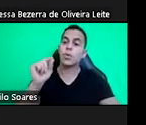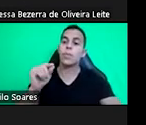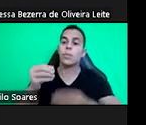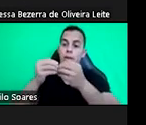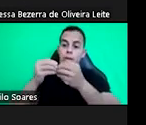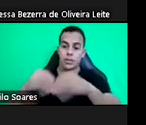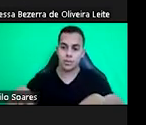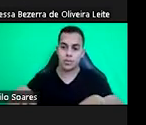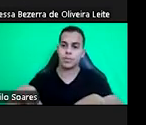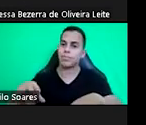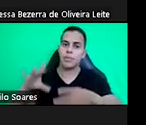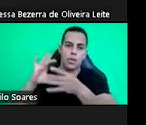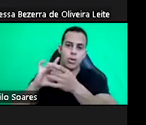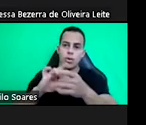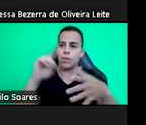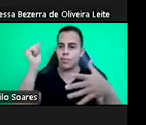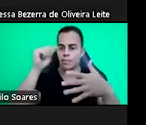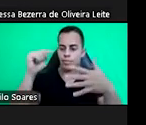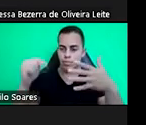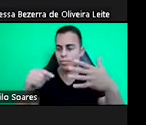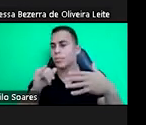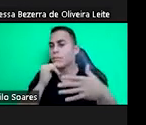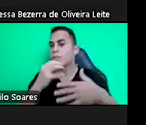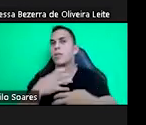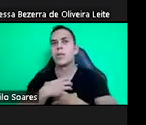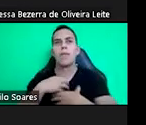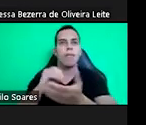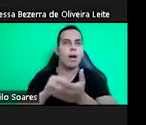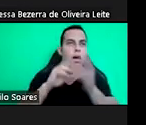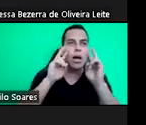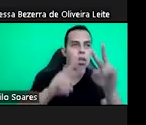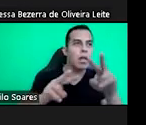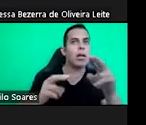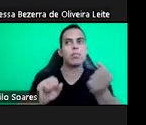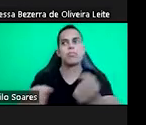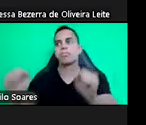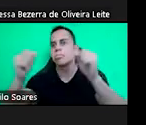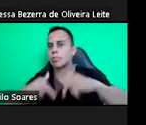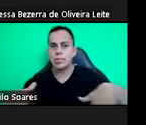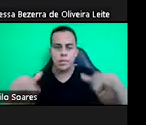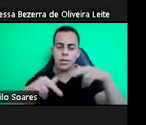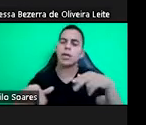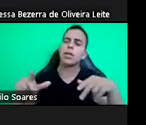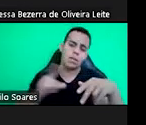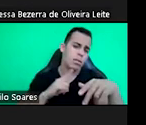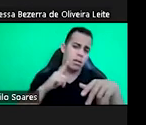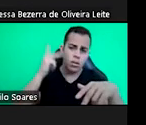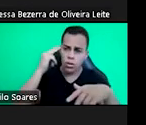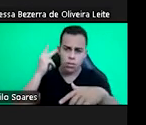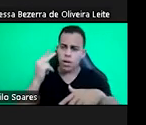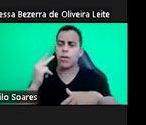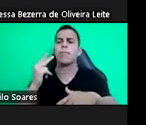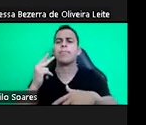em diferentes contextos. Sintoma de desatenção, de hiperatividade e impulsividade segue uma distribuição normal. Então, tem gente